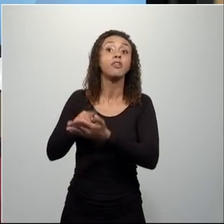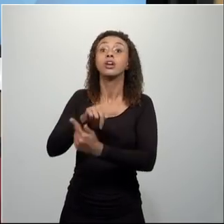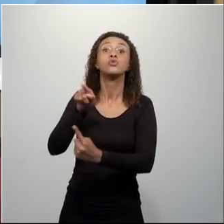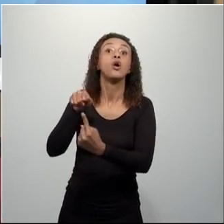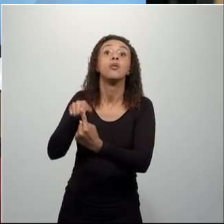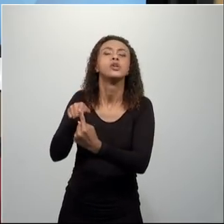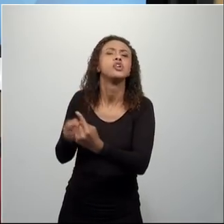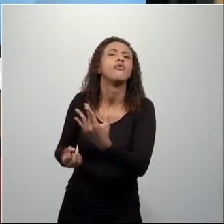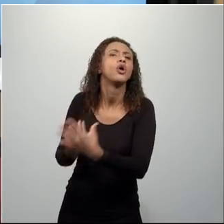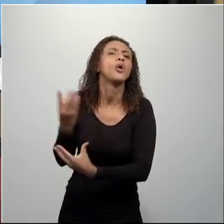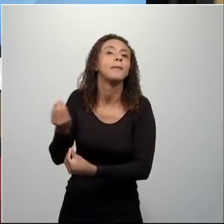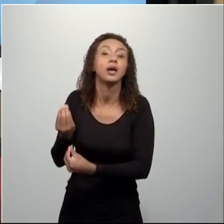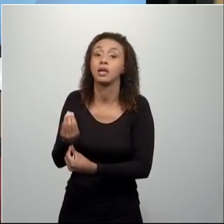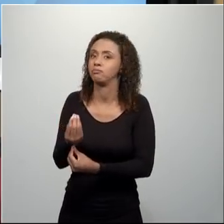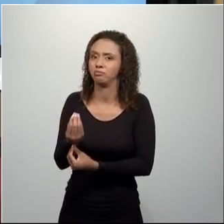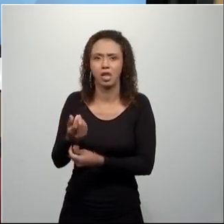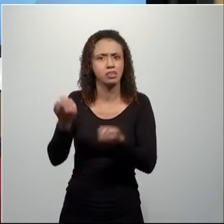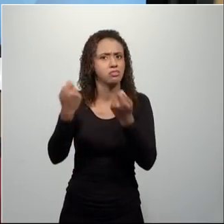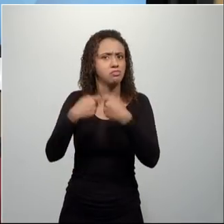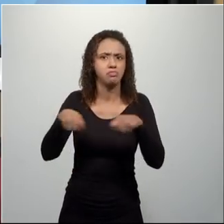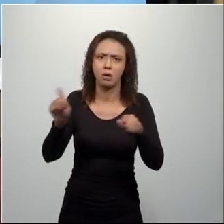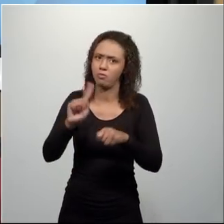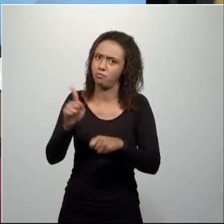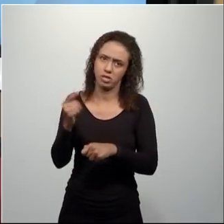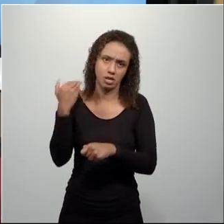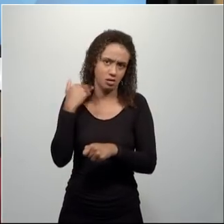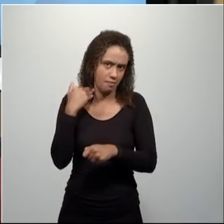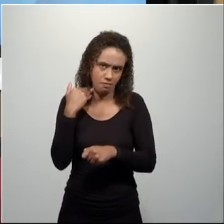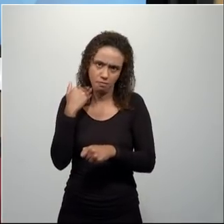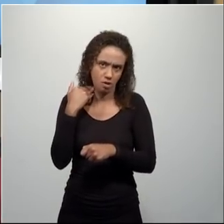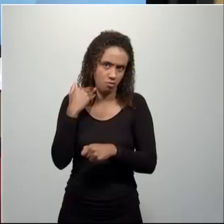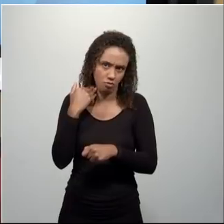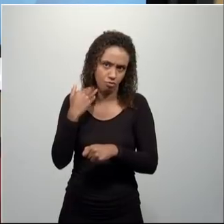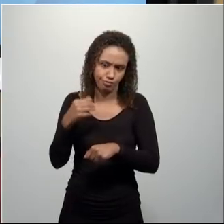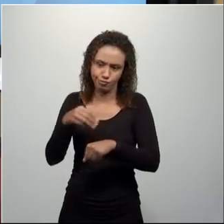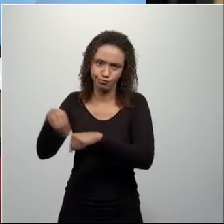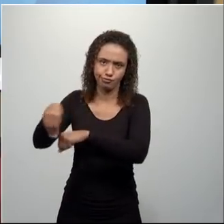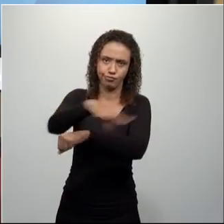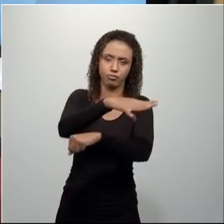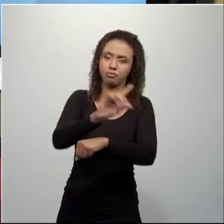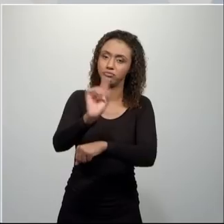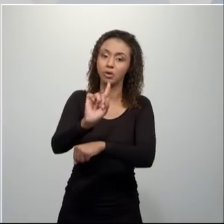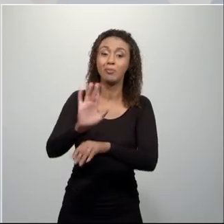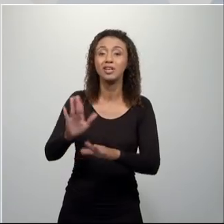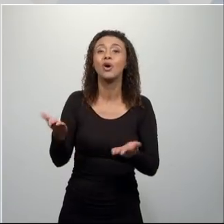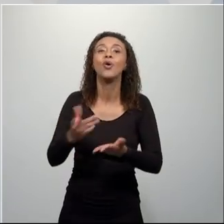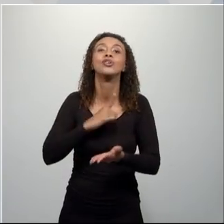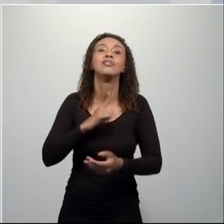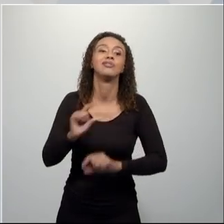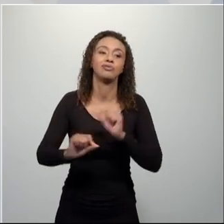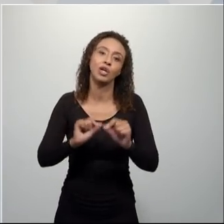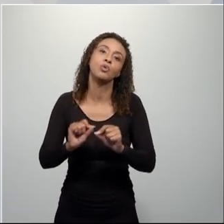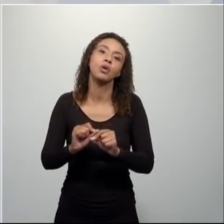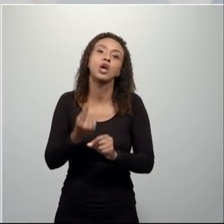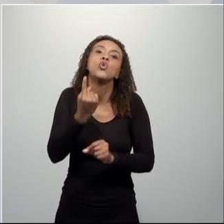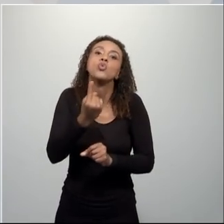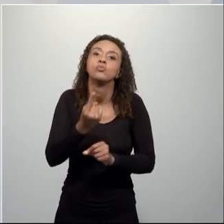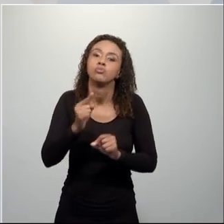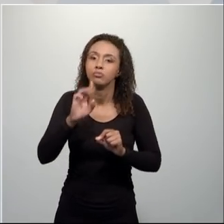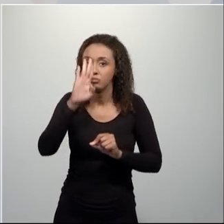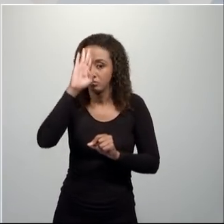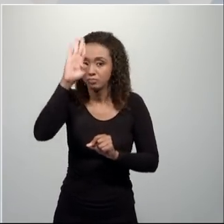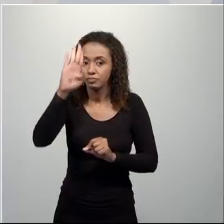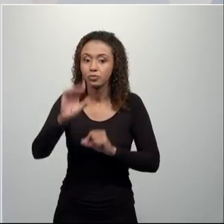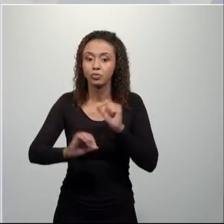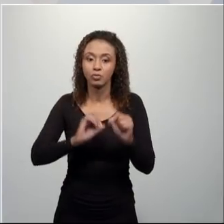sem intermediários mas hoje na prática têm pelo menos um intermediário que são as enchentes que elas facilitam o acesso